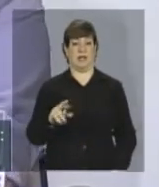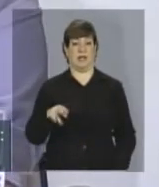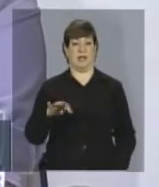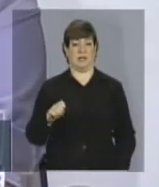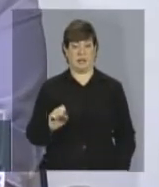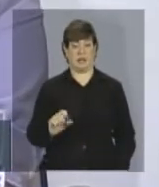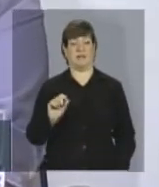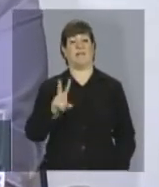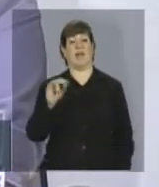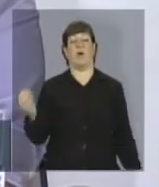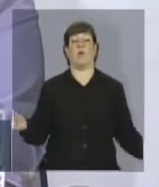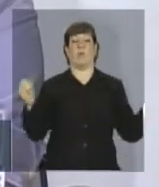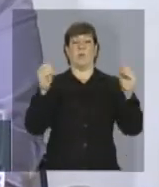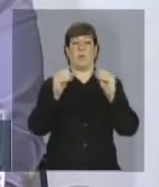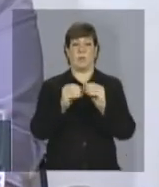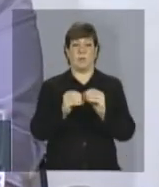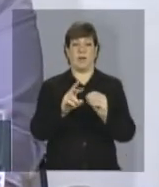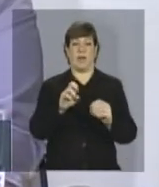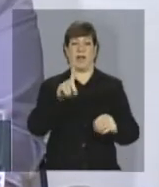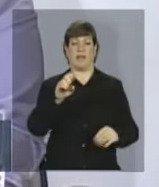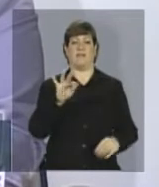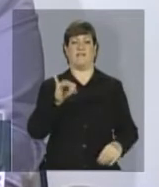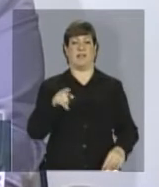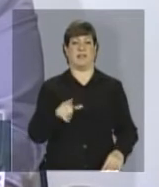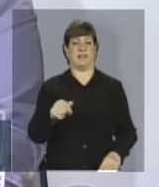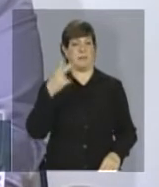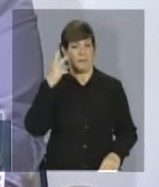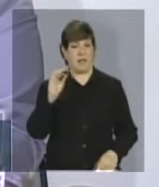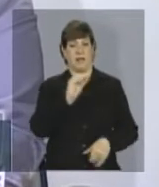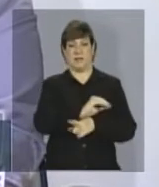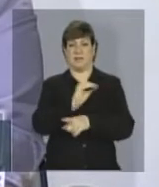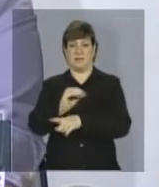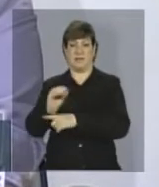que vão complementar a rede fixa para assistir as